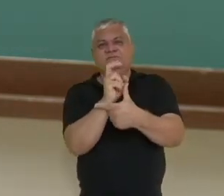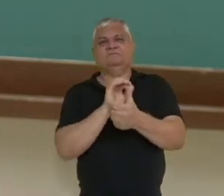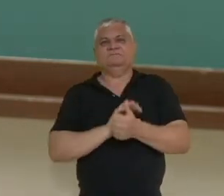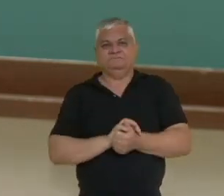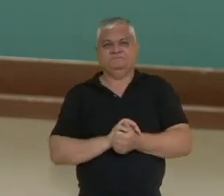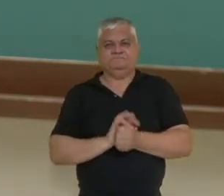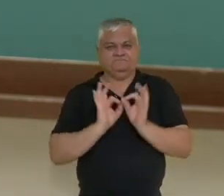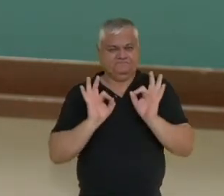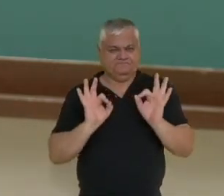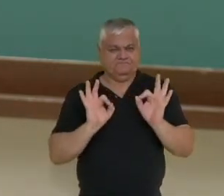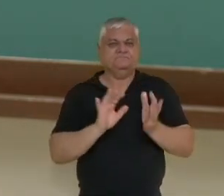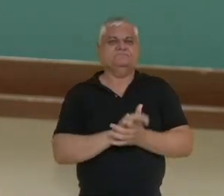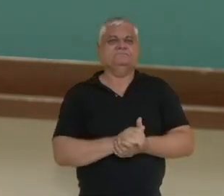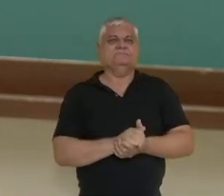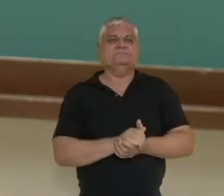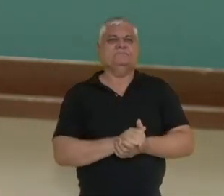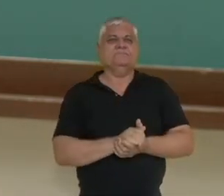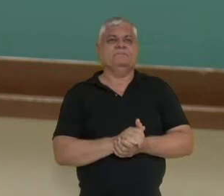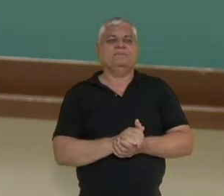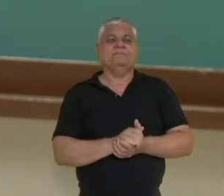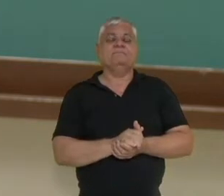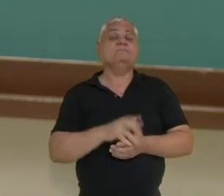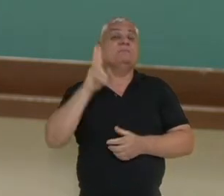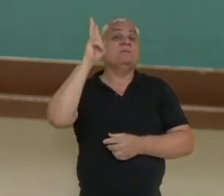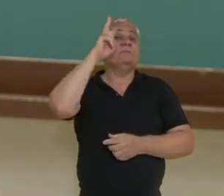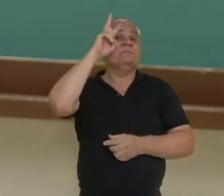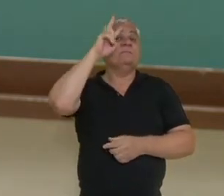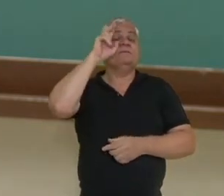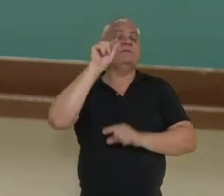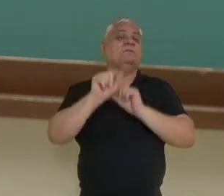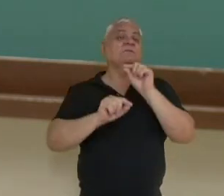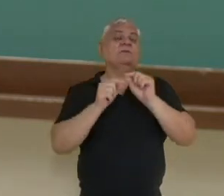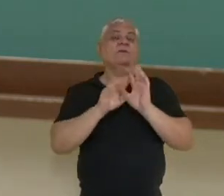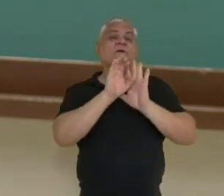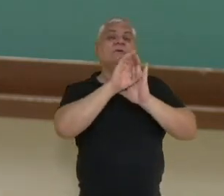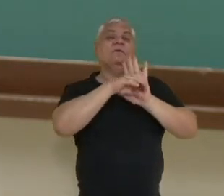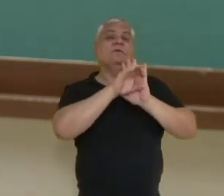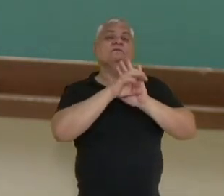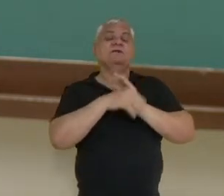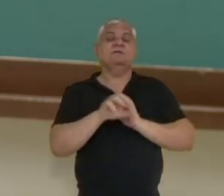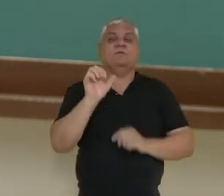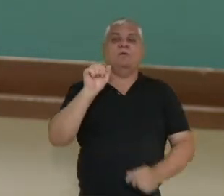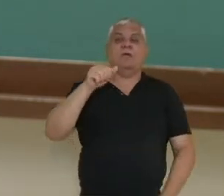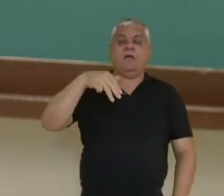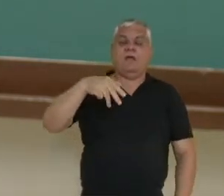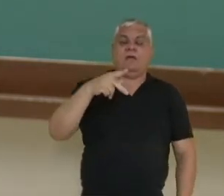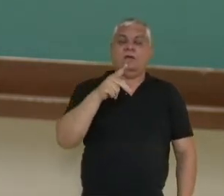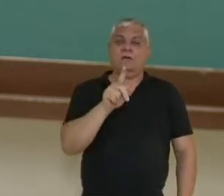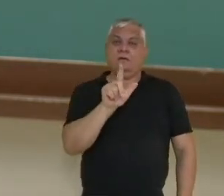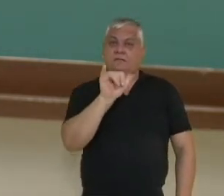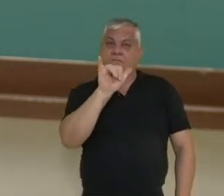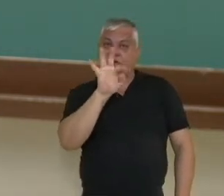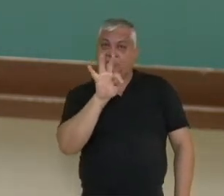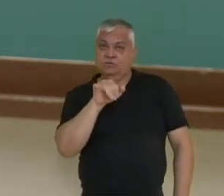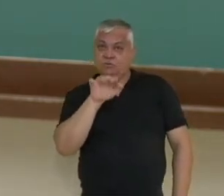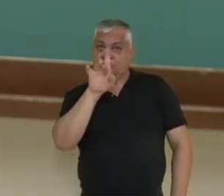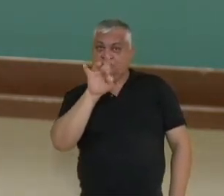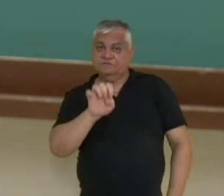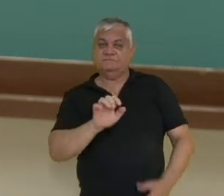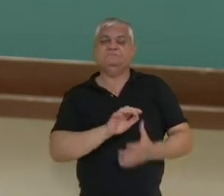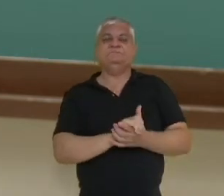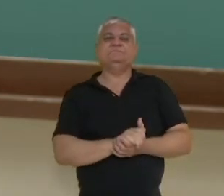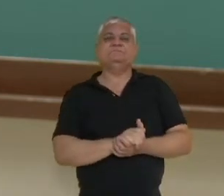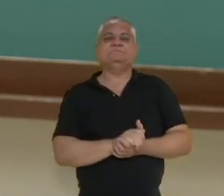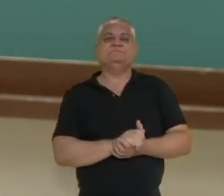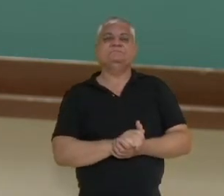5, ok? Então, vamos lembrar também o conceito de amplitude. O conceito de